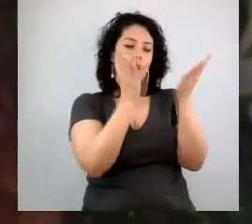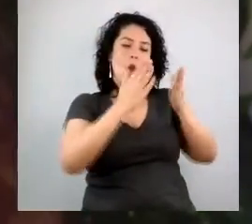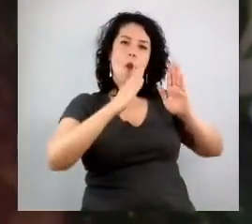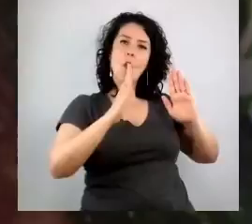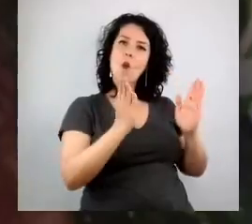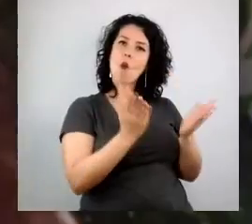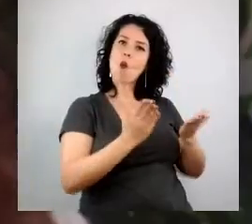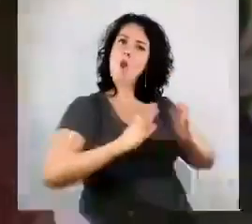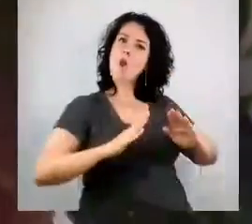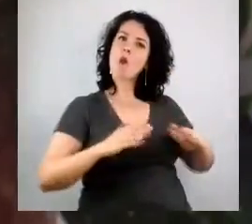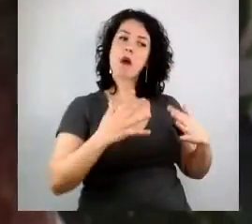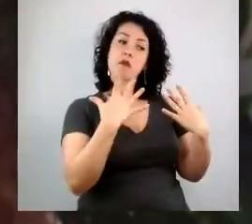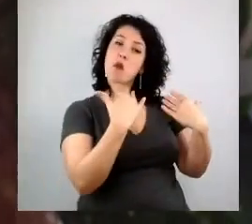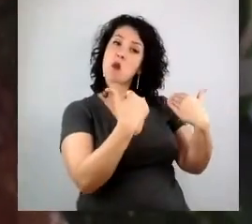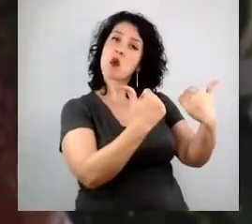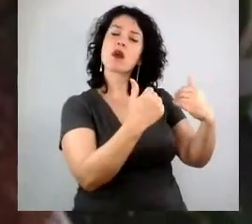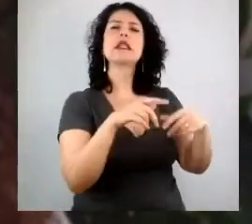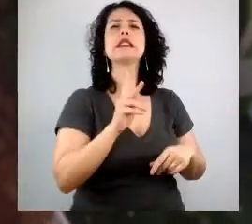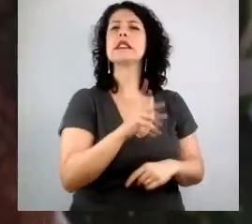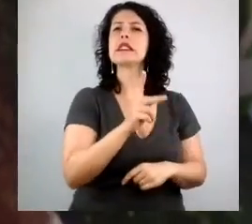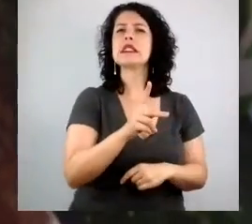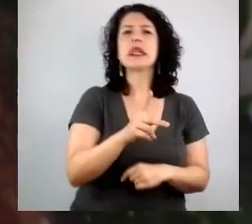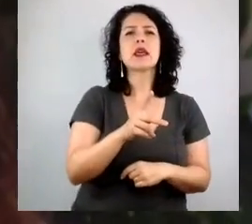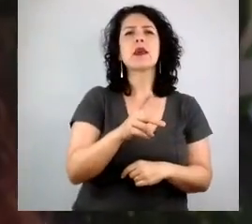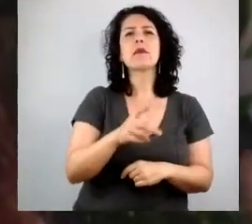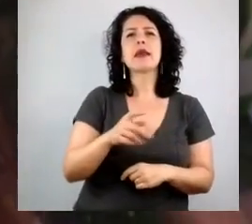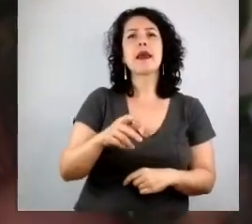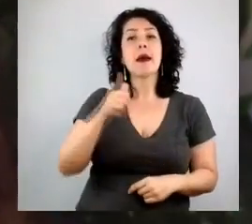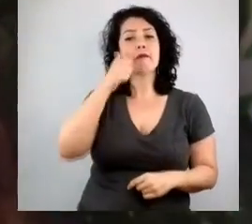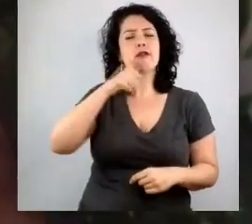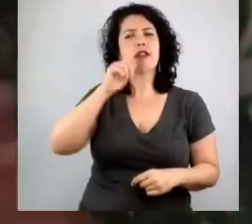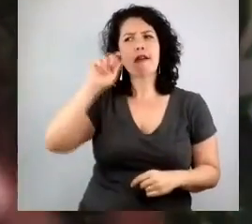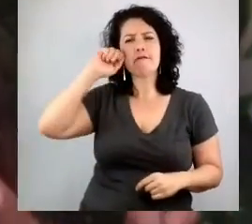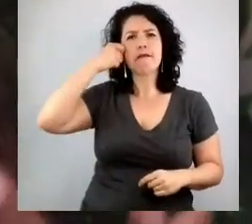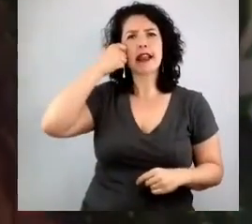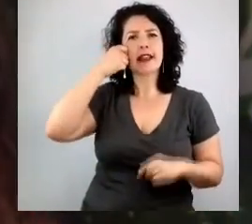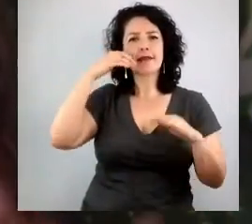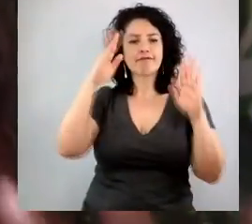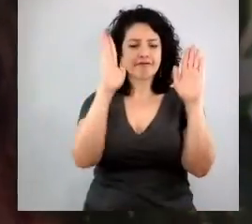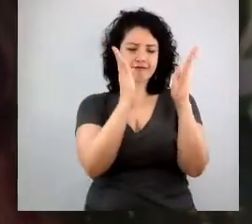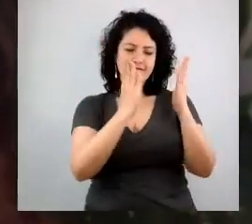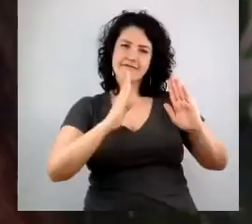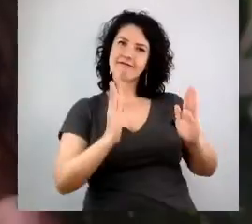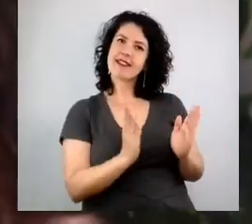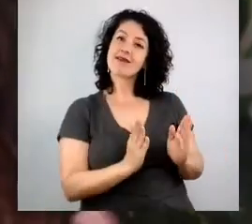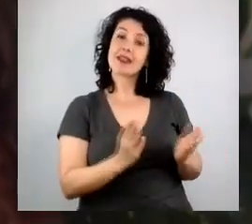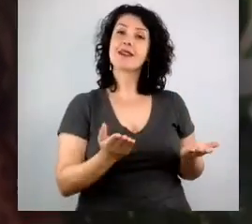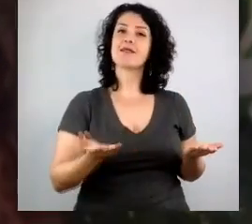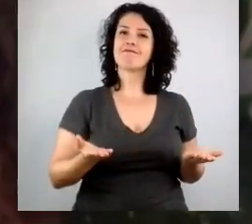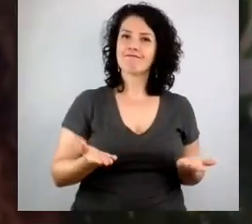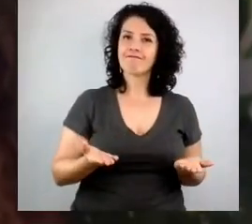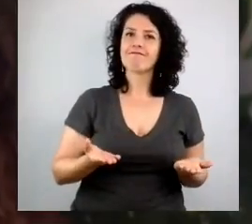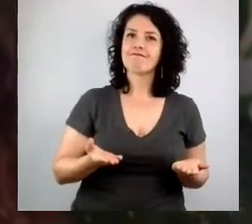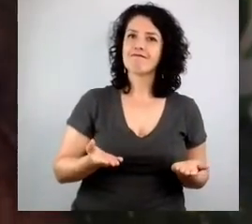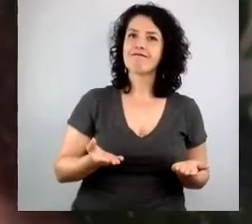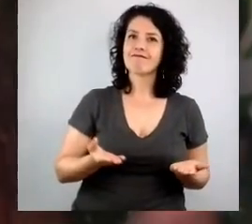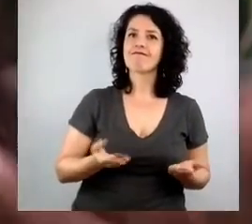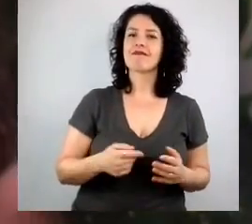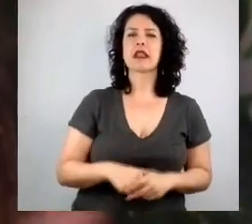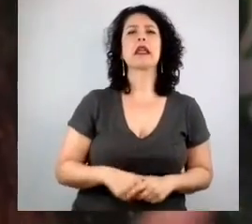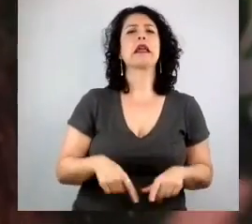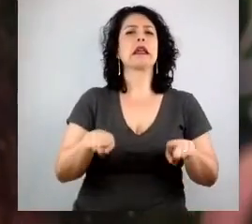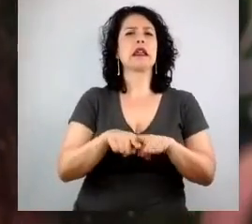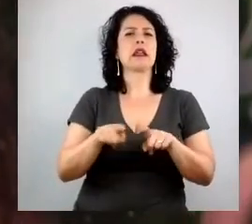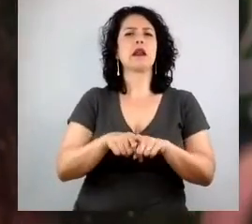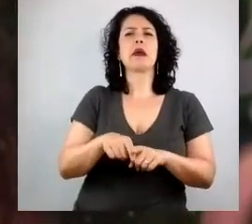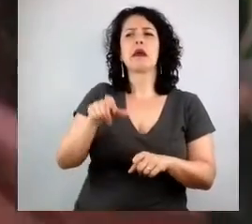preta perfeita, enfim. Ou seja, dentro dessa invisibilidade, ainda temos essa questão seríssima dos estereótipos, né?